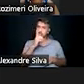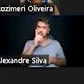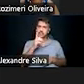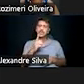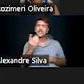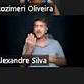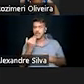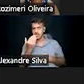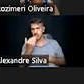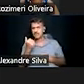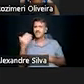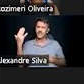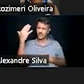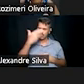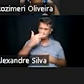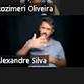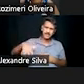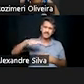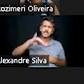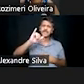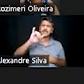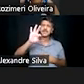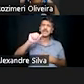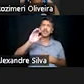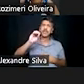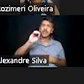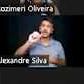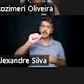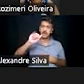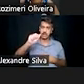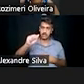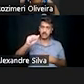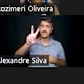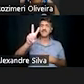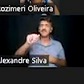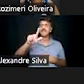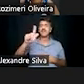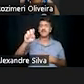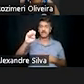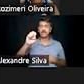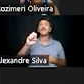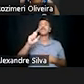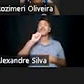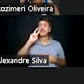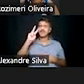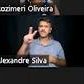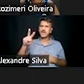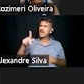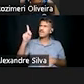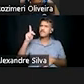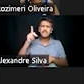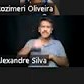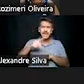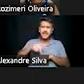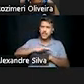almoço. O lugar é muito lindo, é do Itaocaia Valley. E ele para e observa aquele grande monólito. E